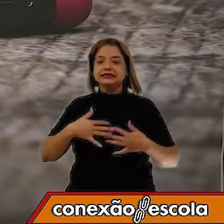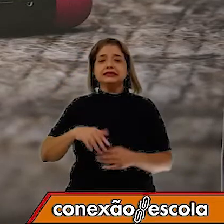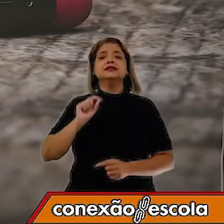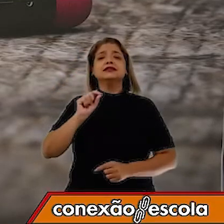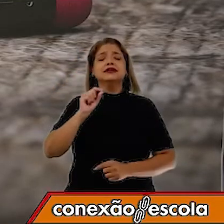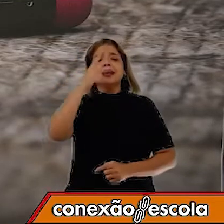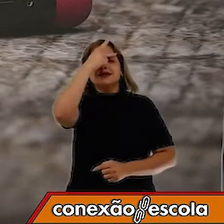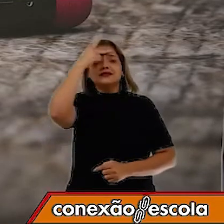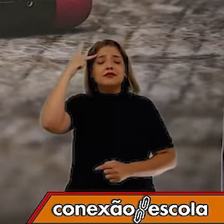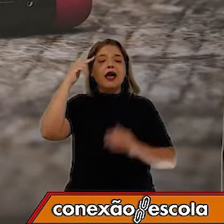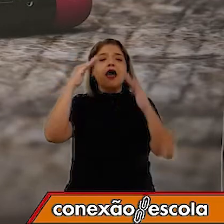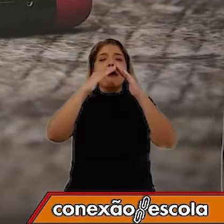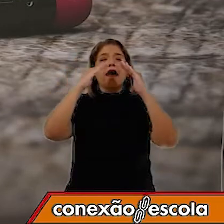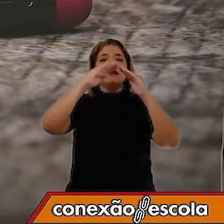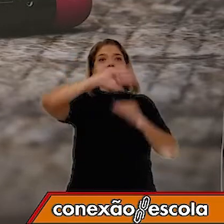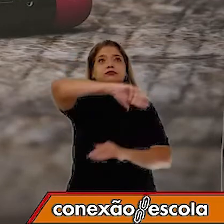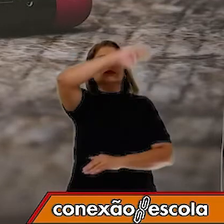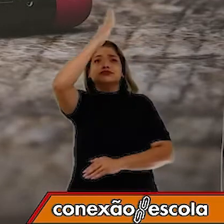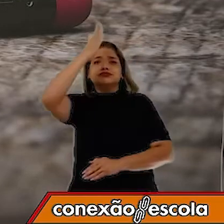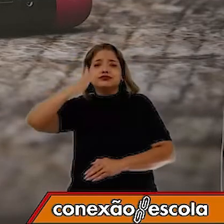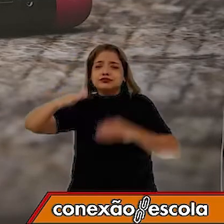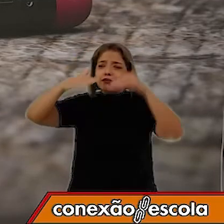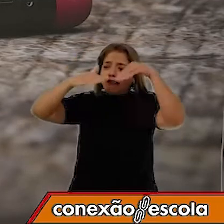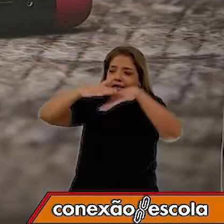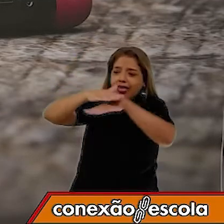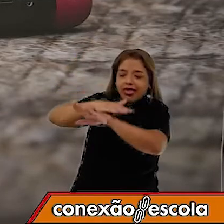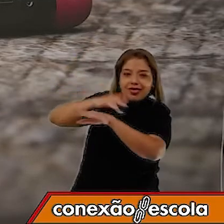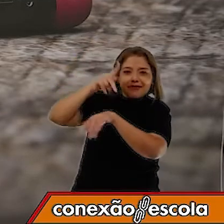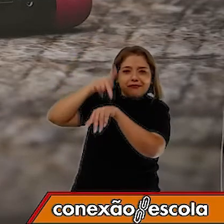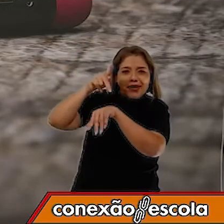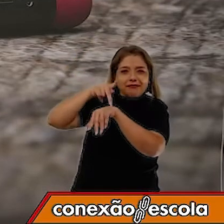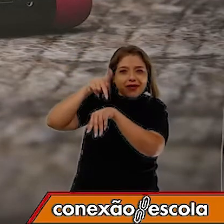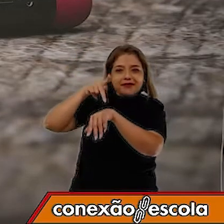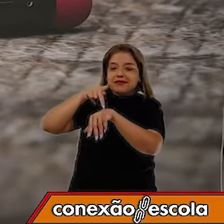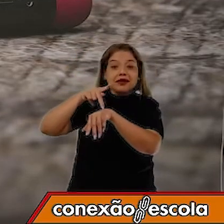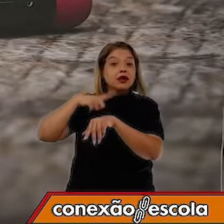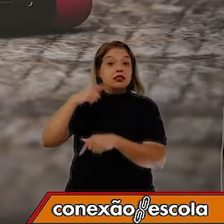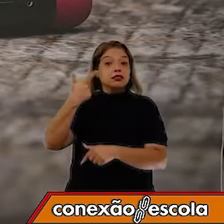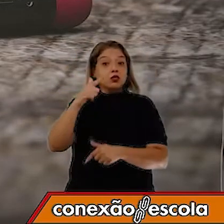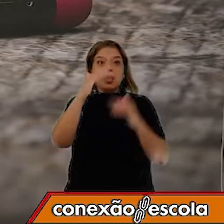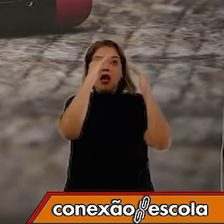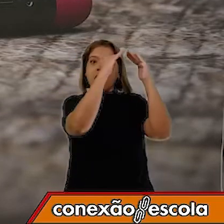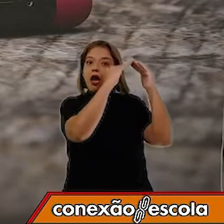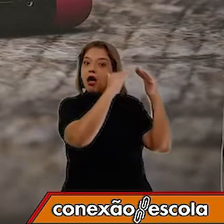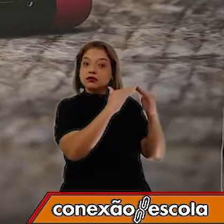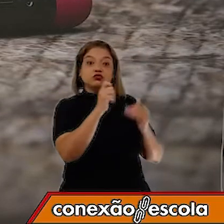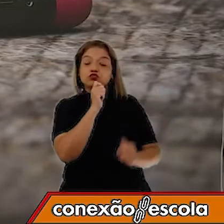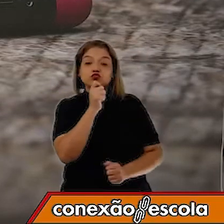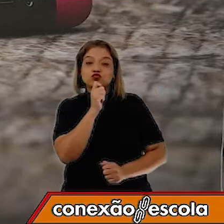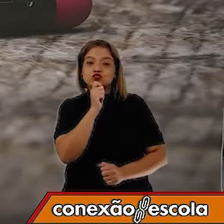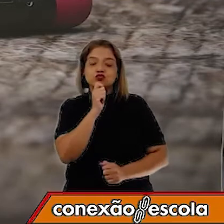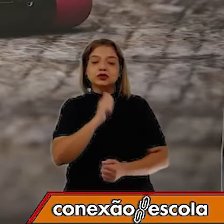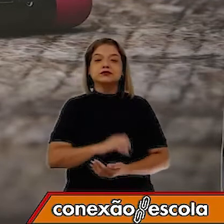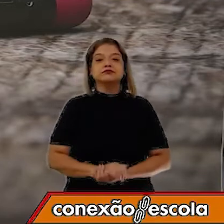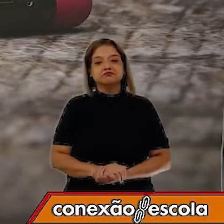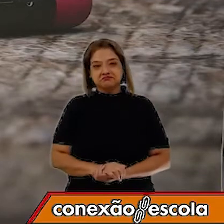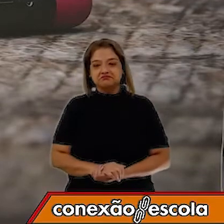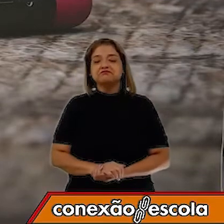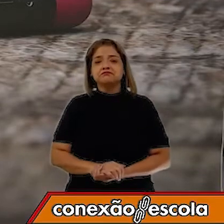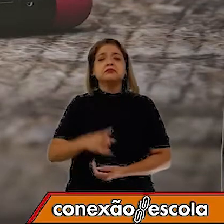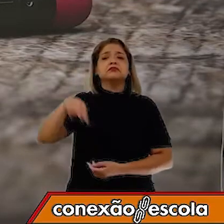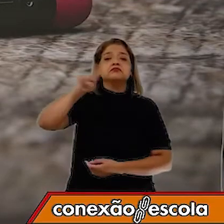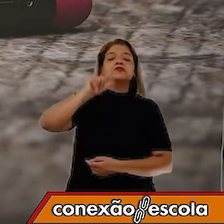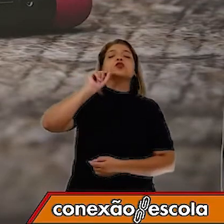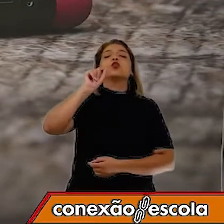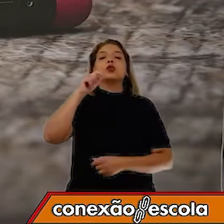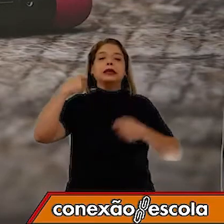moravam em cavernas e grutas. Isso mesmo. E não tinham moradia fixa. Então eles viviam da